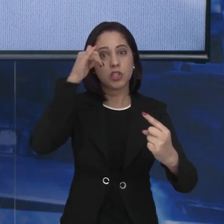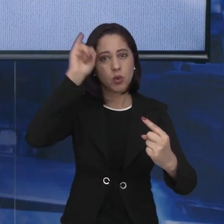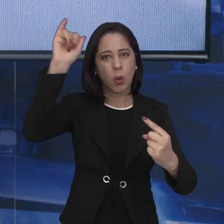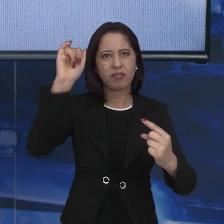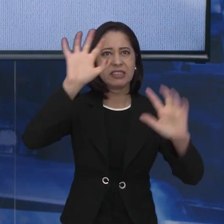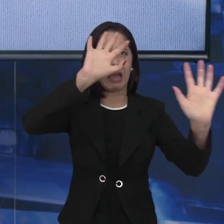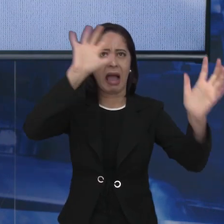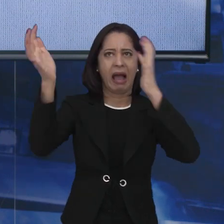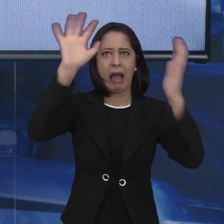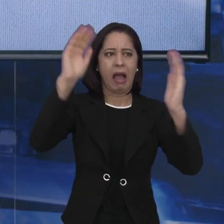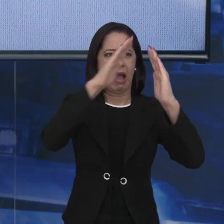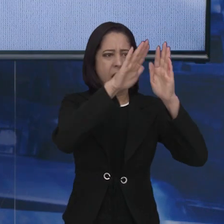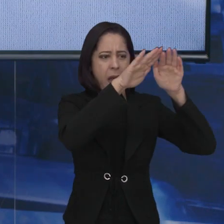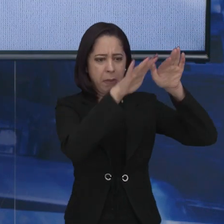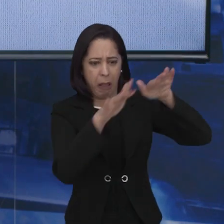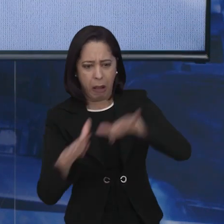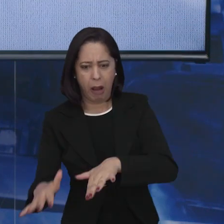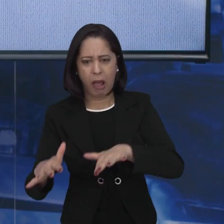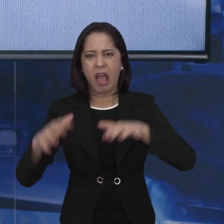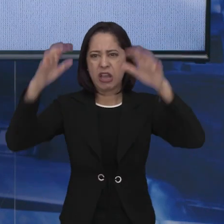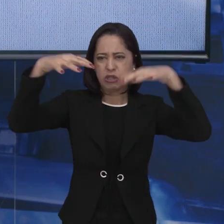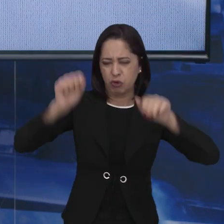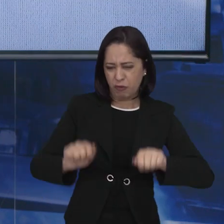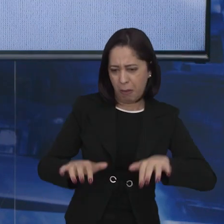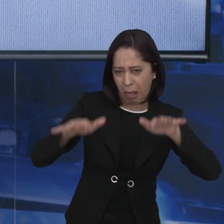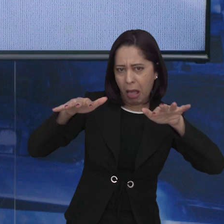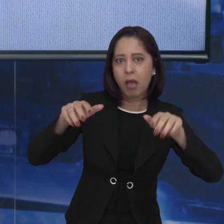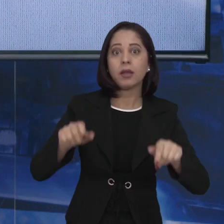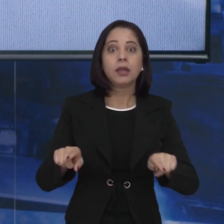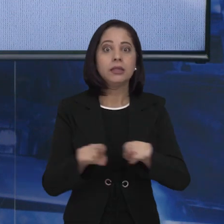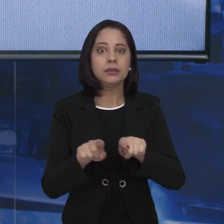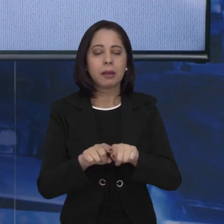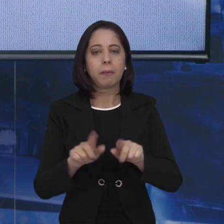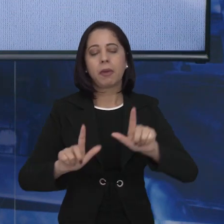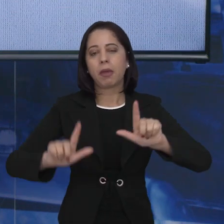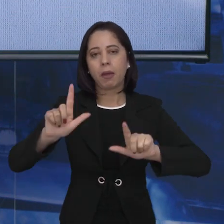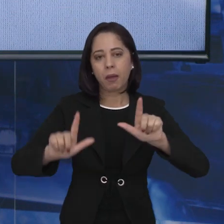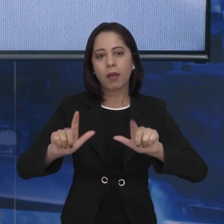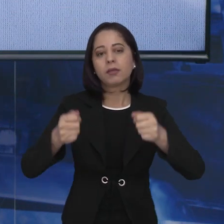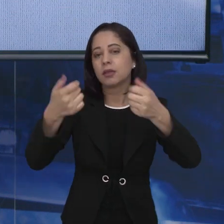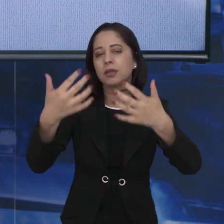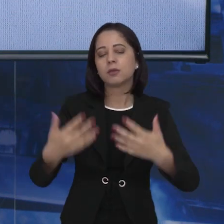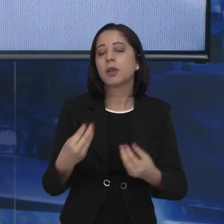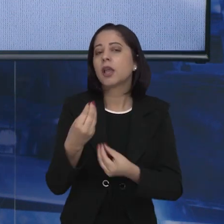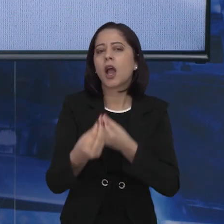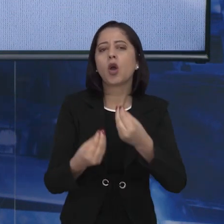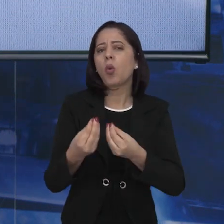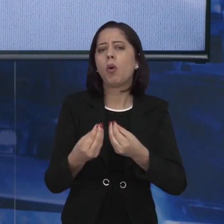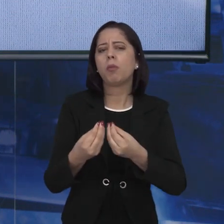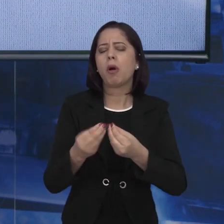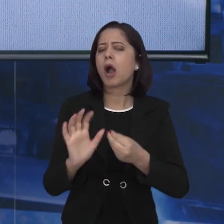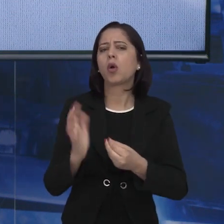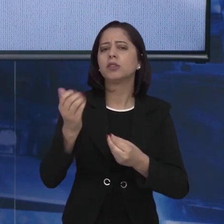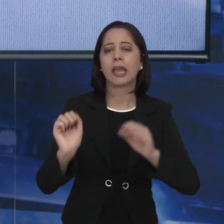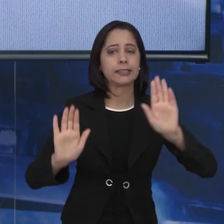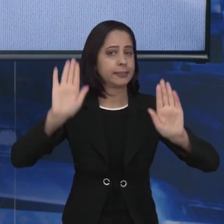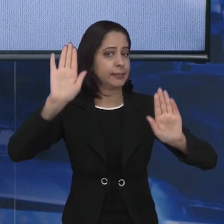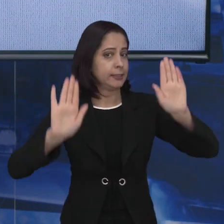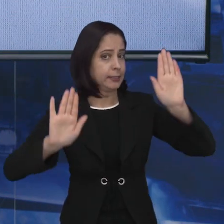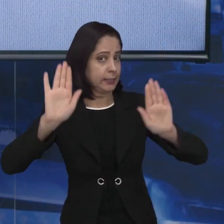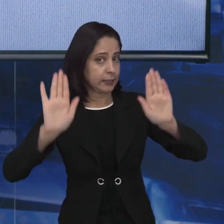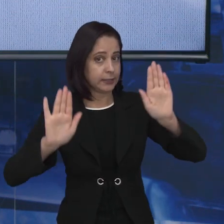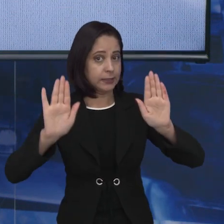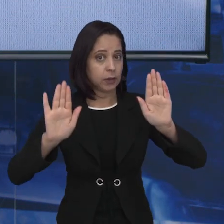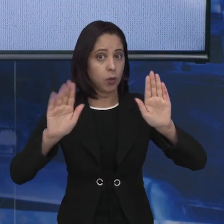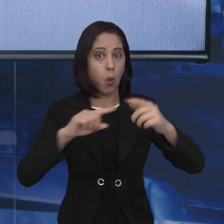a desastres naturais. Tem também uma reportagem que explica o que é e como funciona uma licitação, aquele